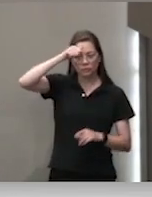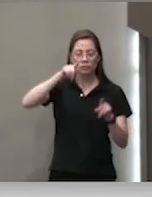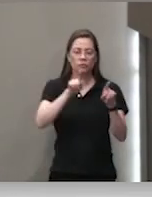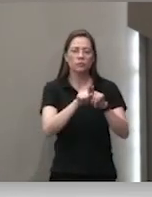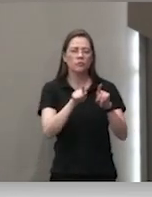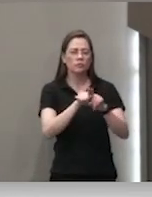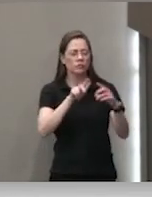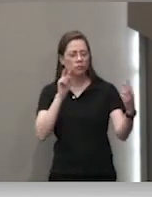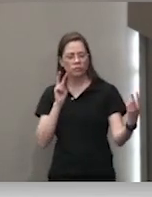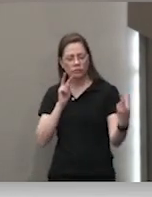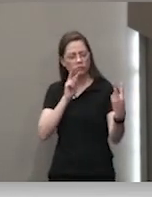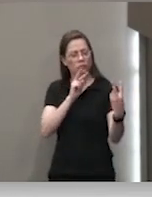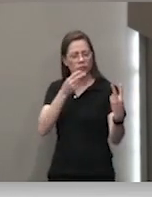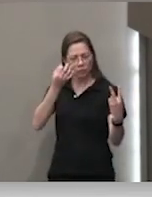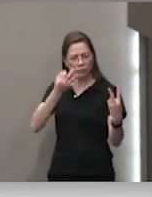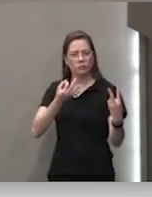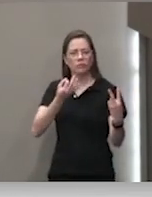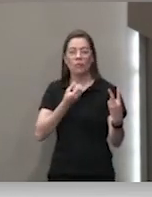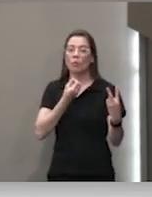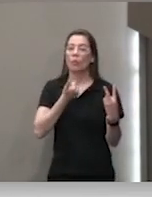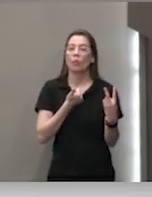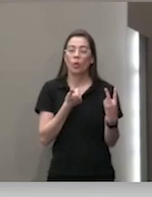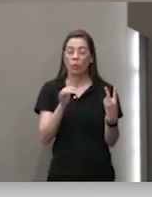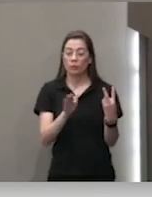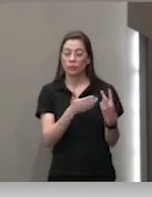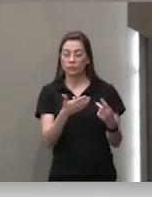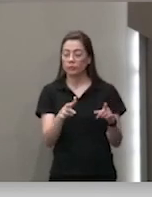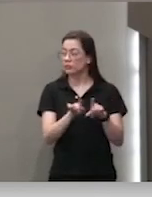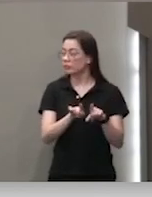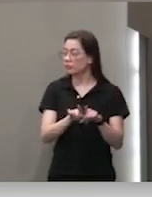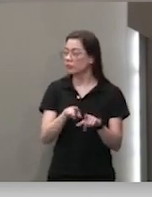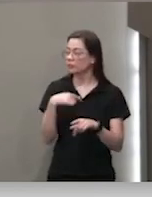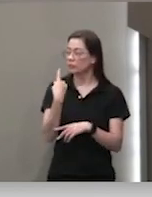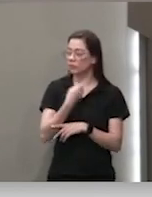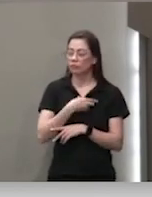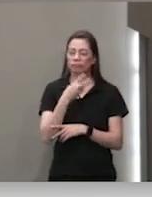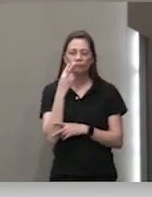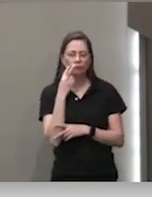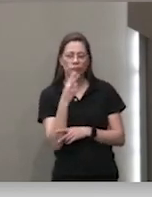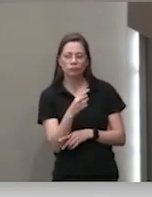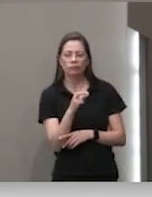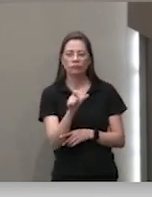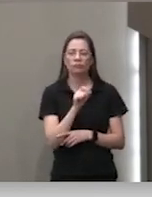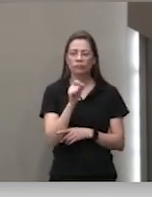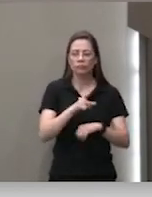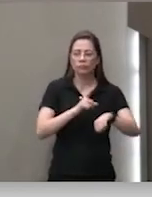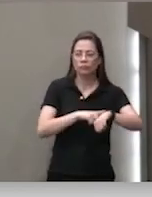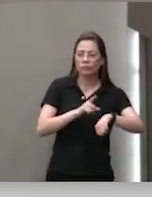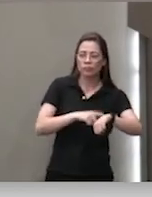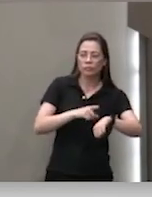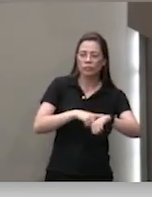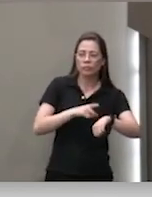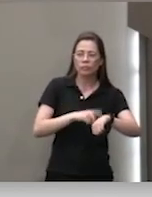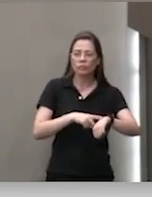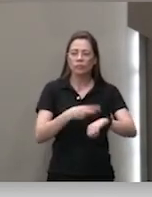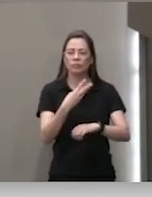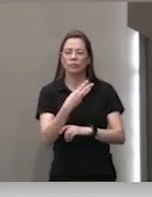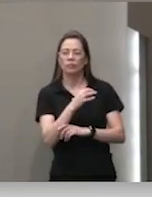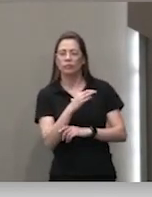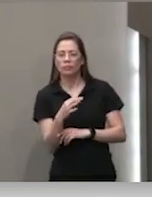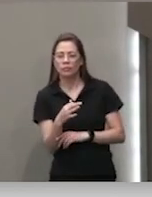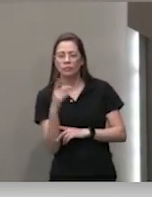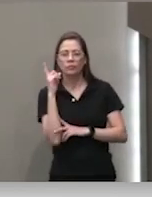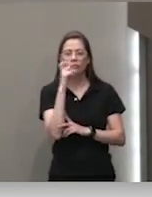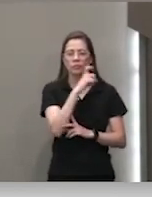bons olhos, às vezes, né? Muitas vezes a gente vê que a desculpa é do horário das sessões para poder acompanhar